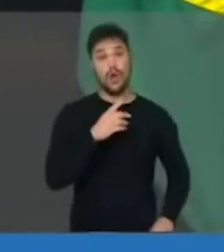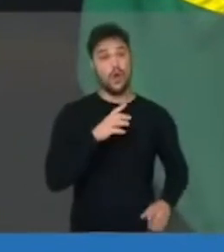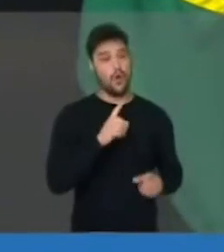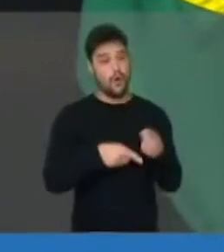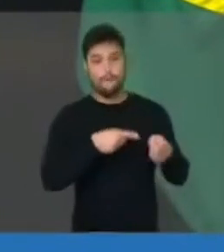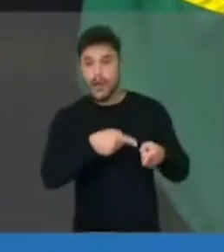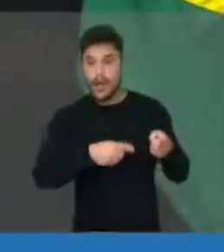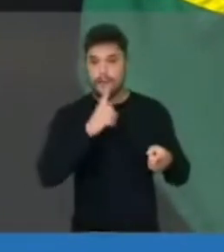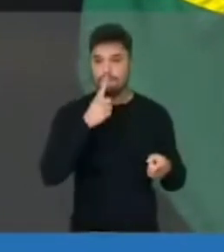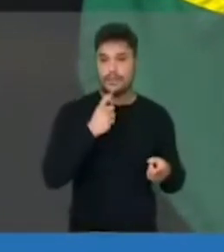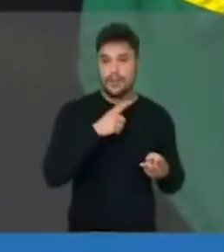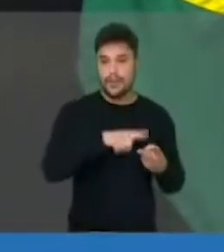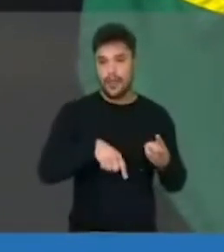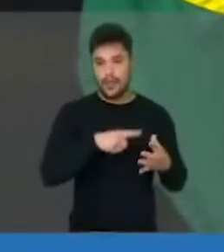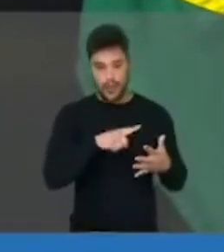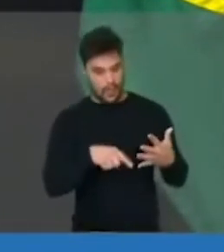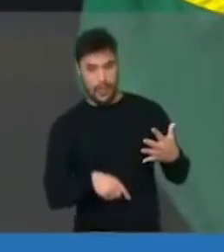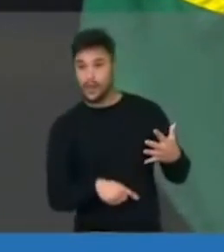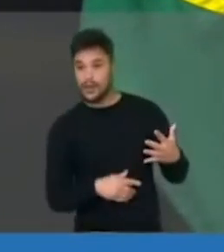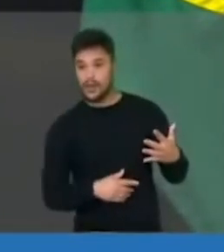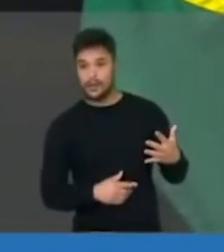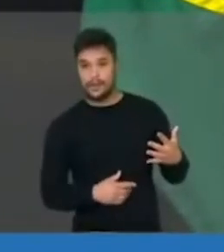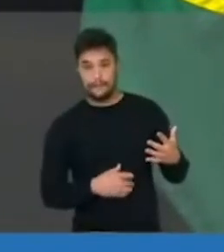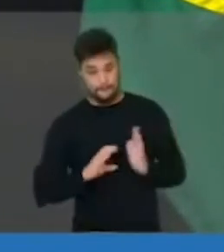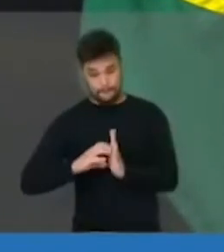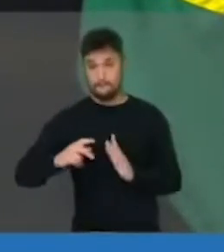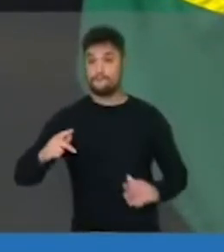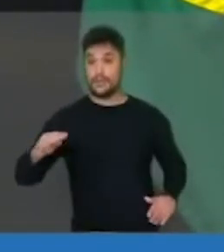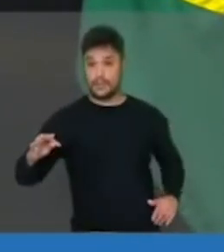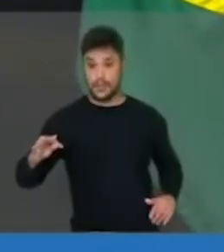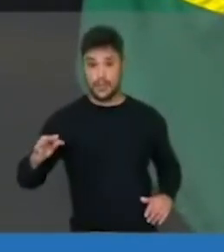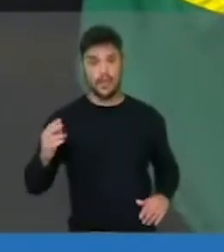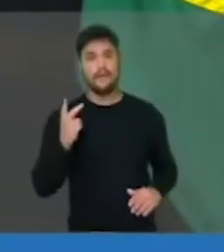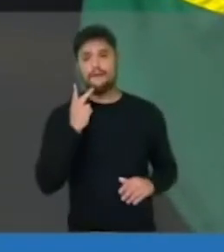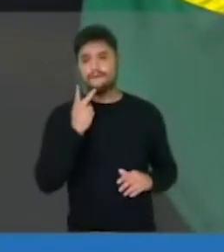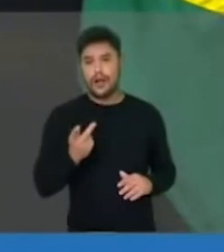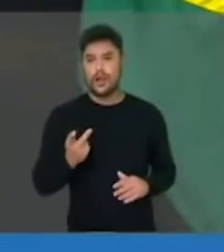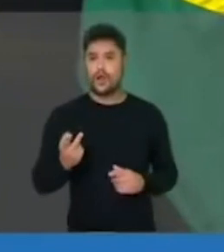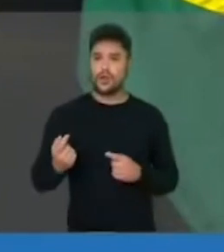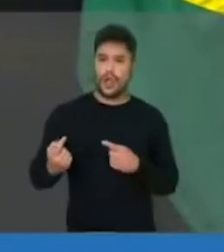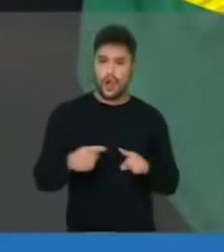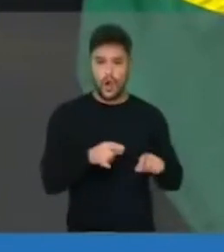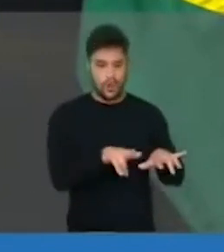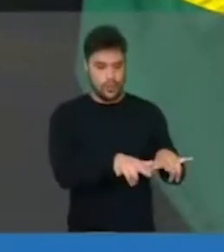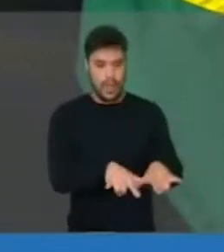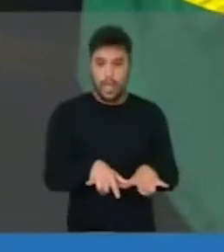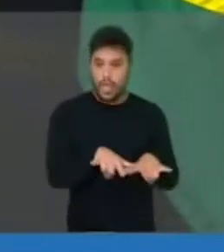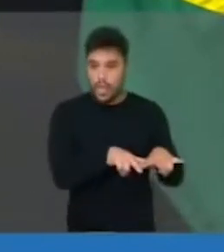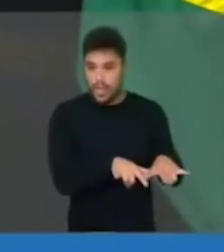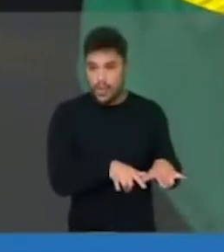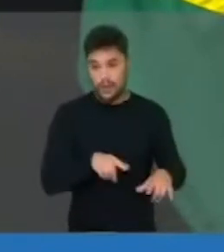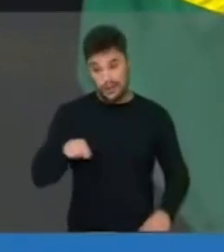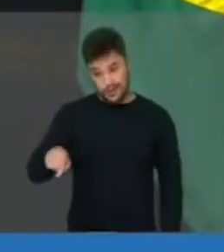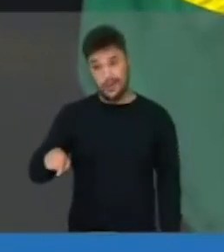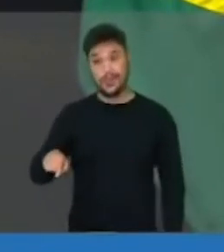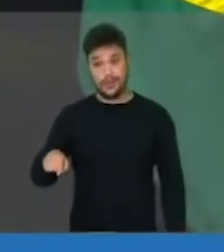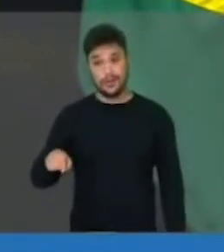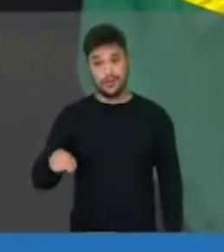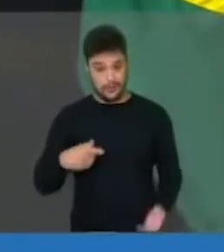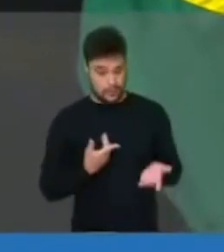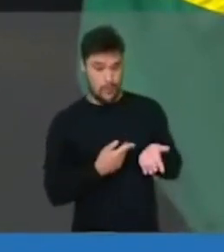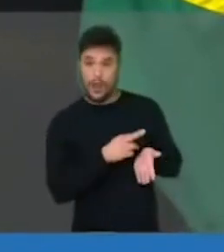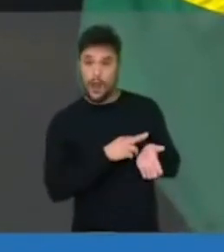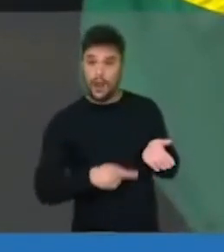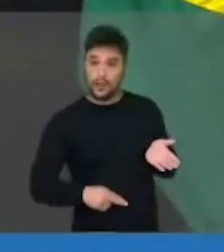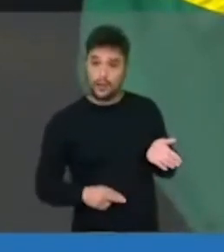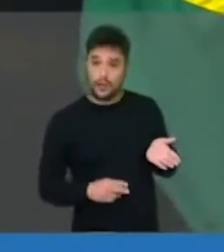flagrante para esses Veja só o partido que tanto diz combater milicianos expressamente o meu relatório